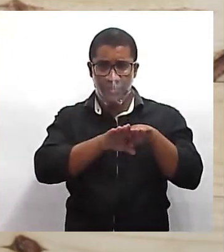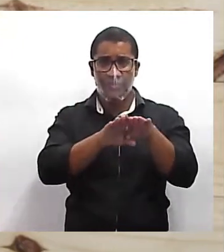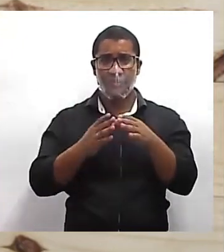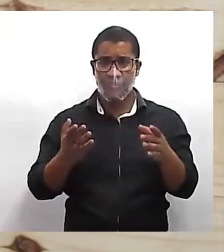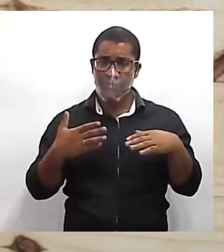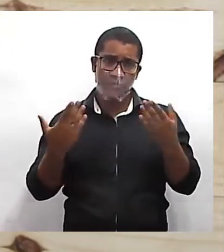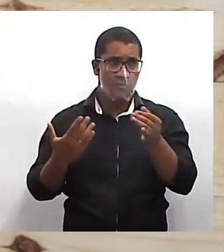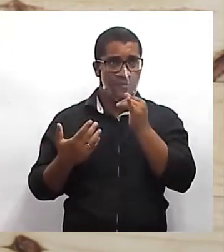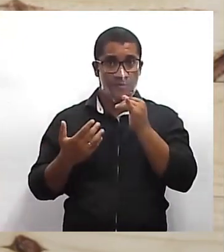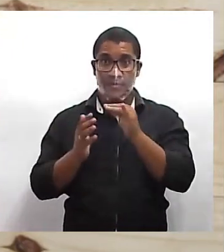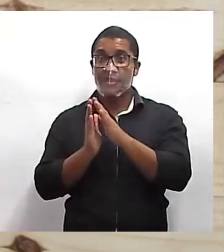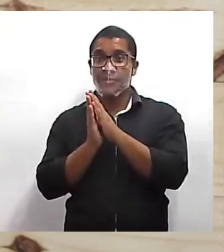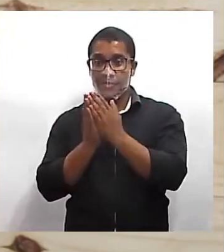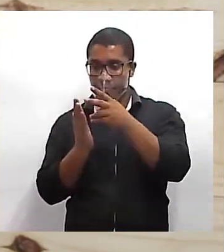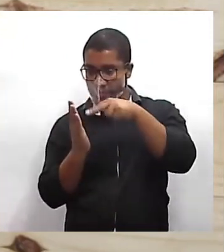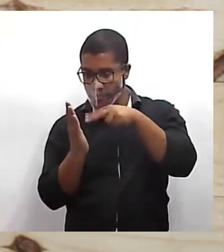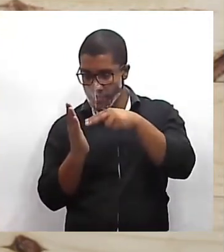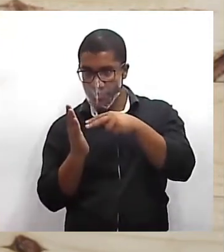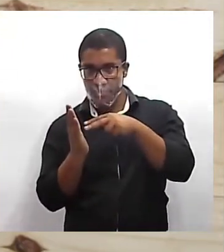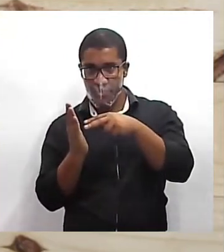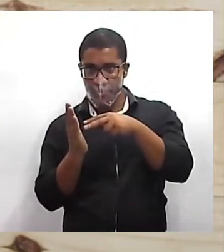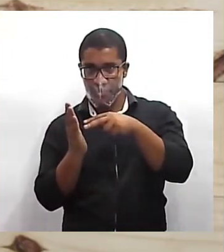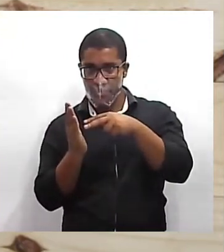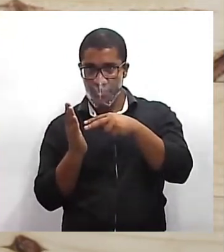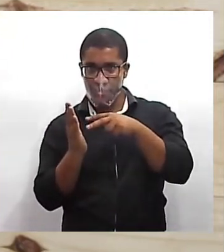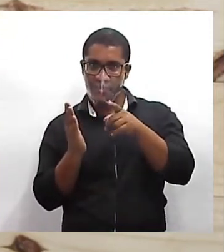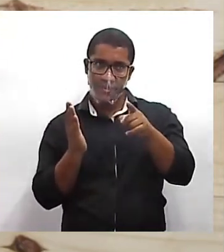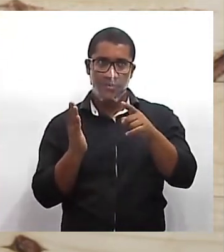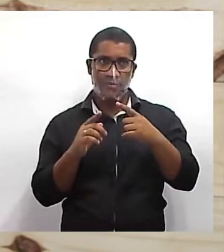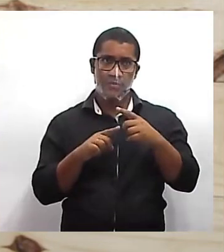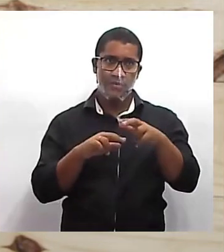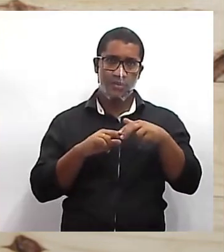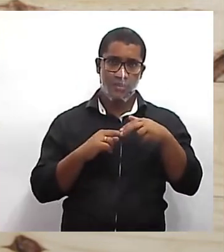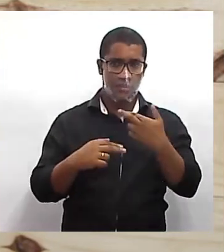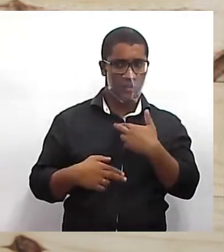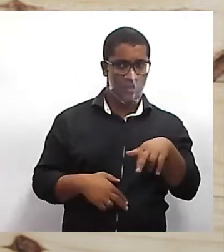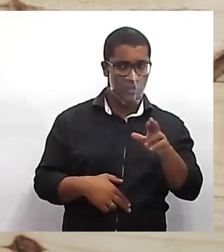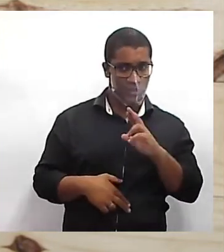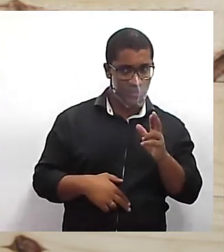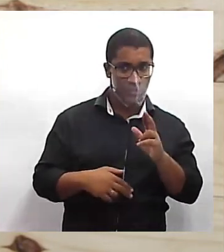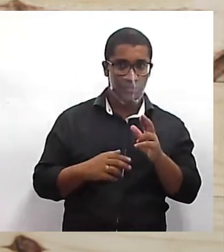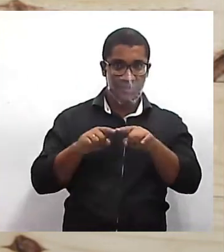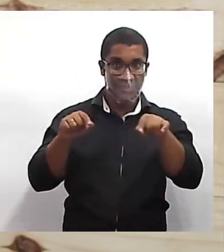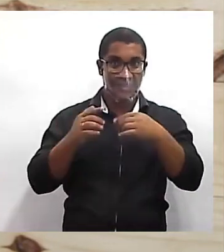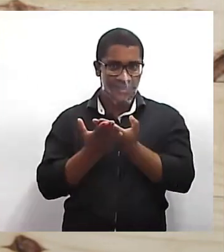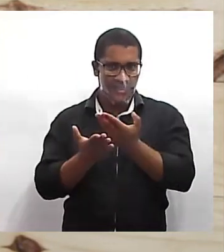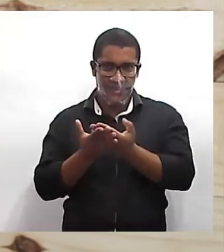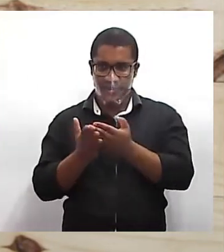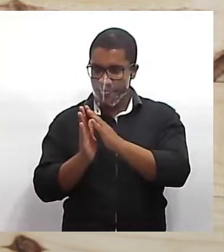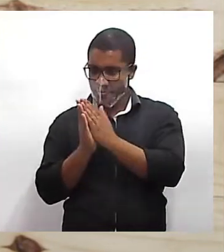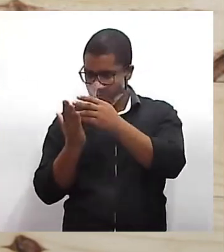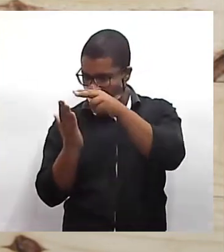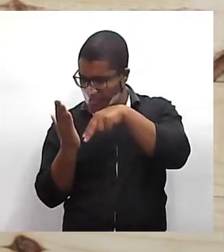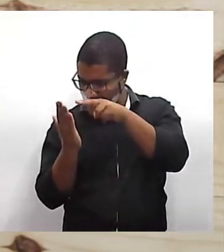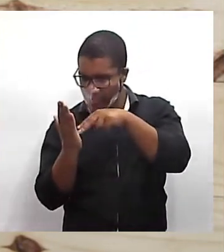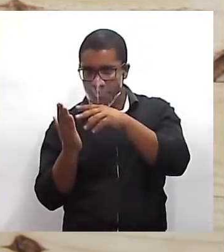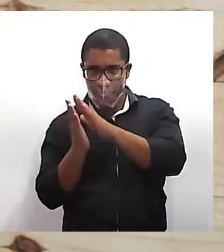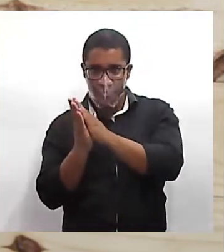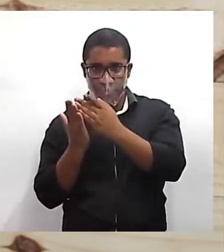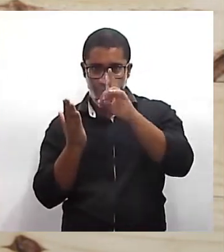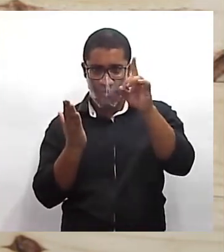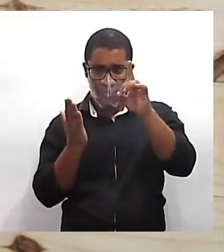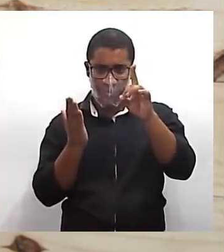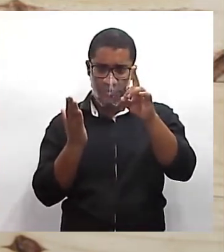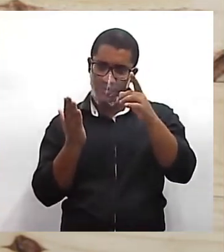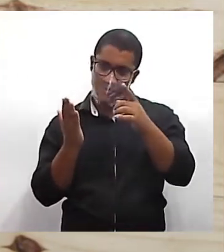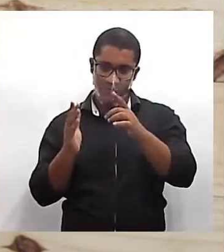da Bíblia em uma sala de aula, por questão religiosa, se combate também que se faça uma reunião espírita na sala